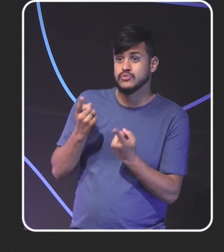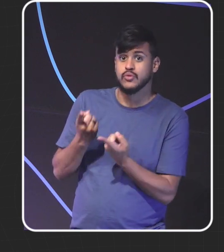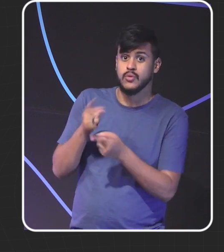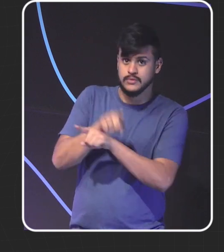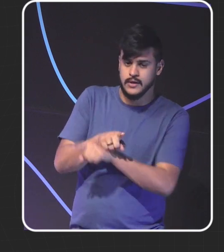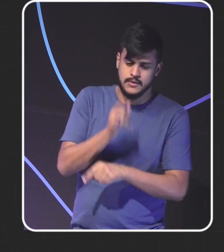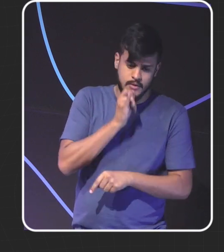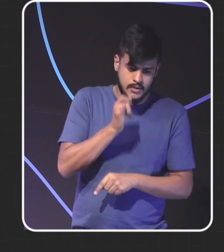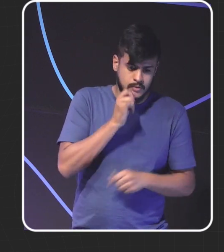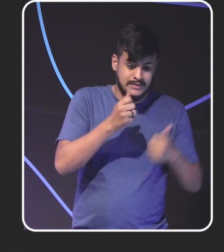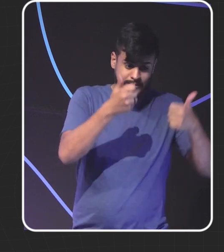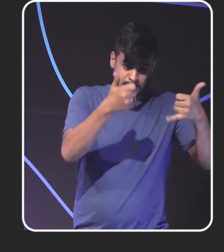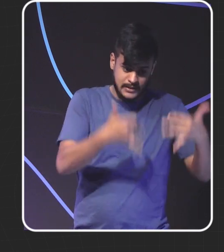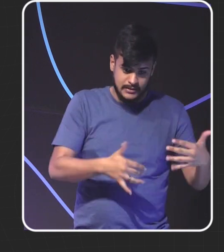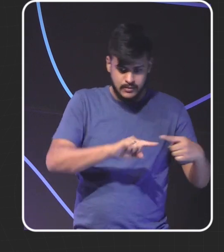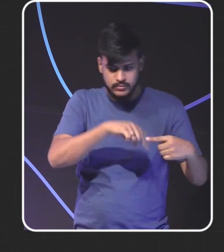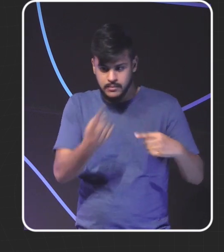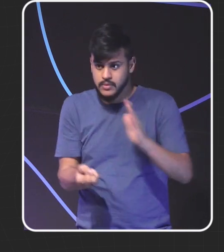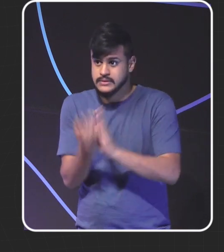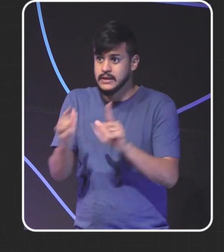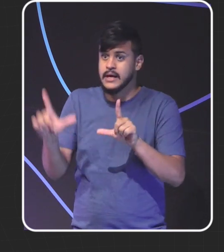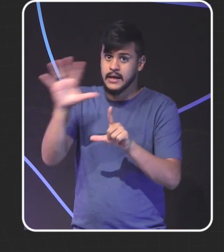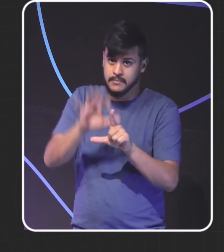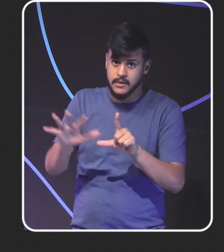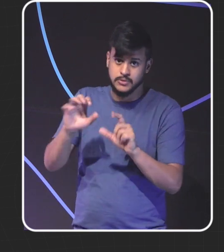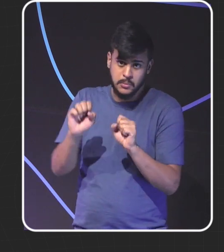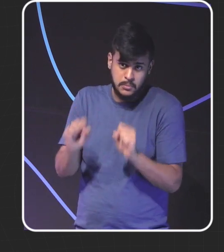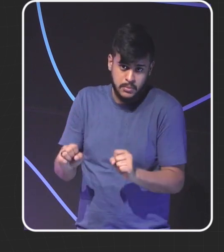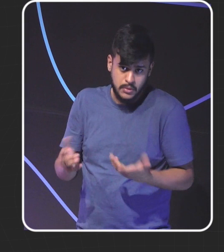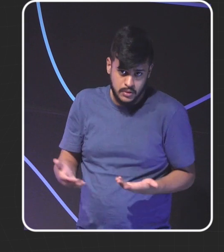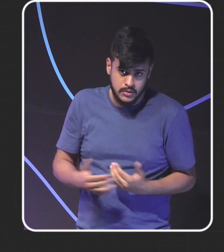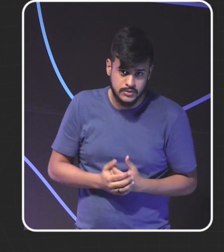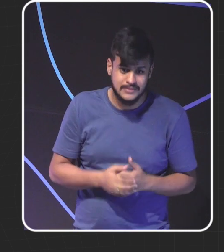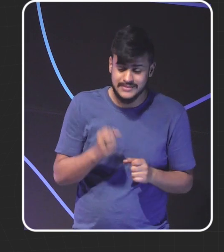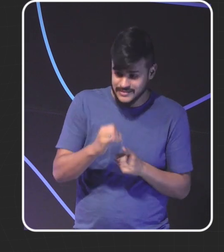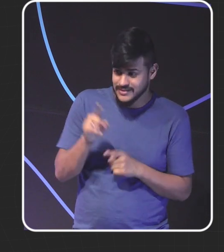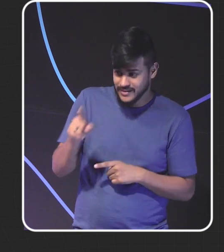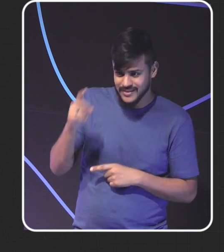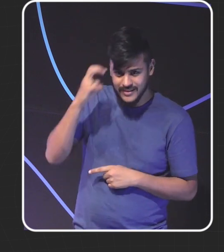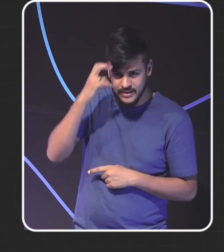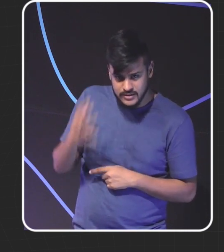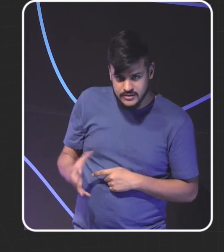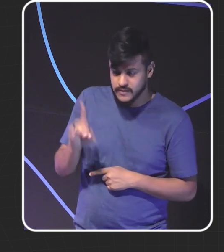uma descrição, ela pode acontecer, né? Se você pedir para Exato. uma IA,